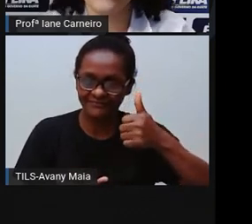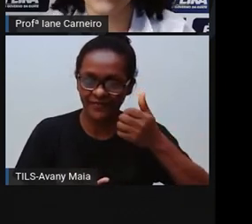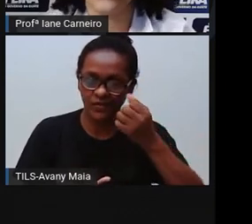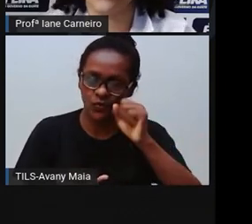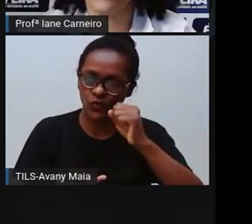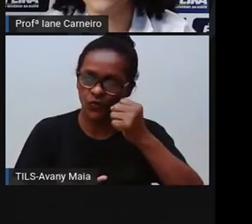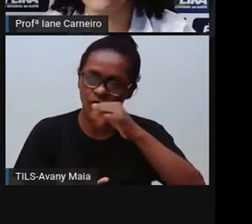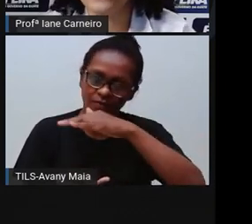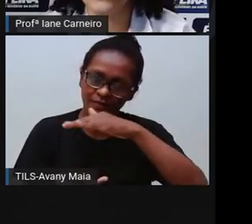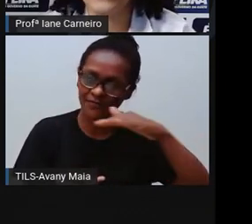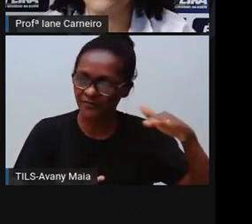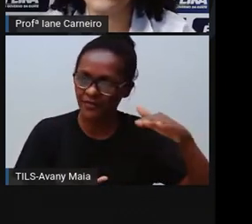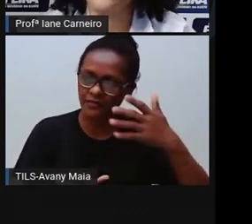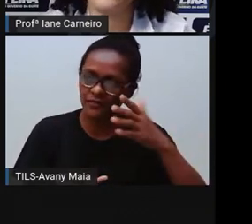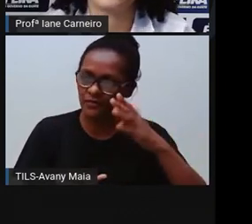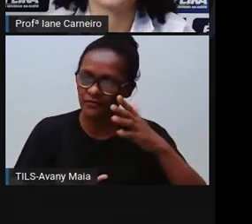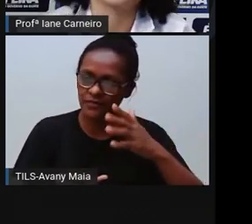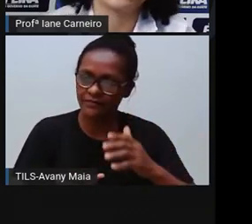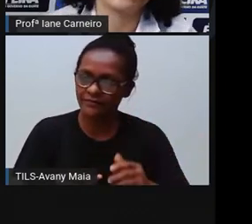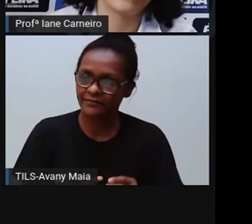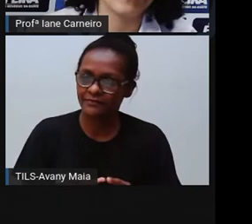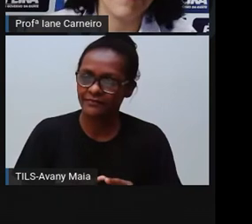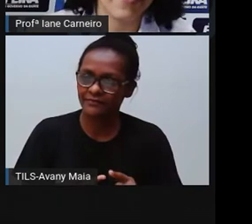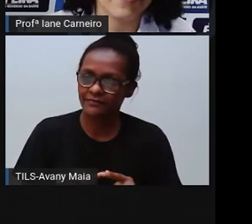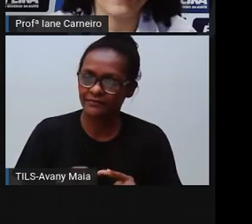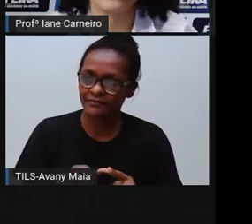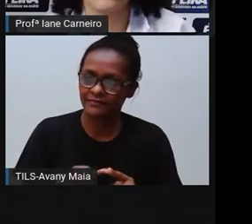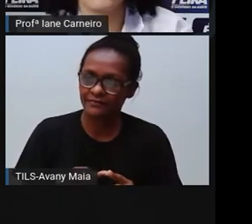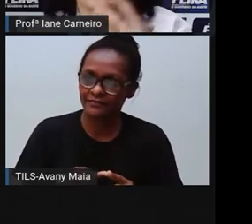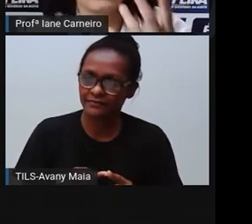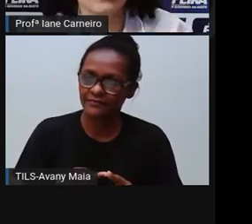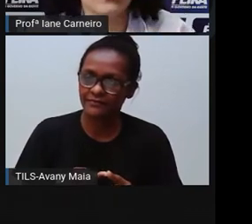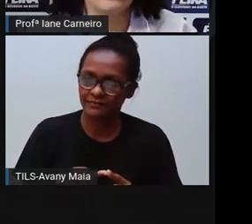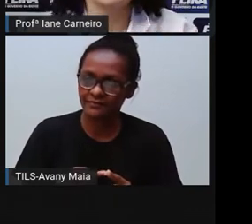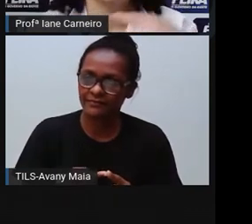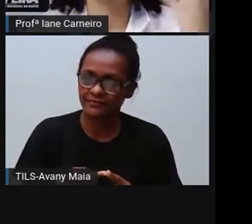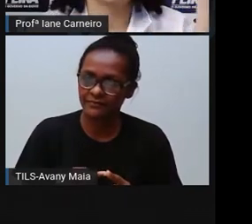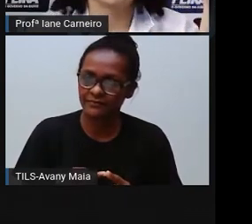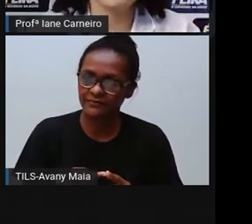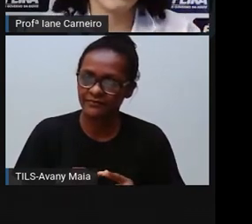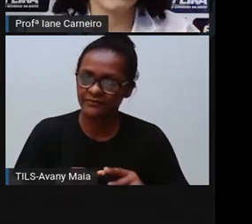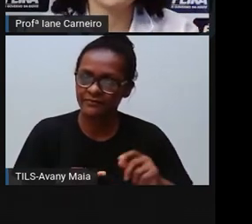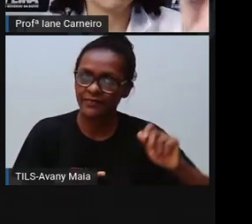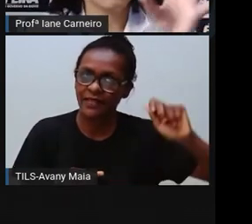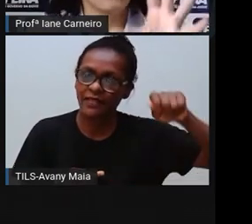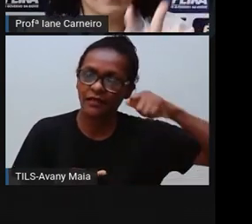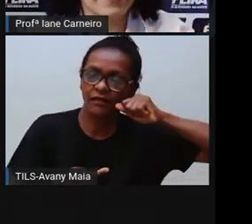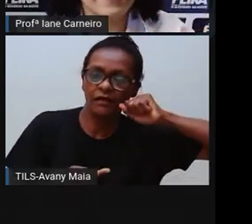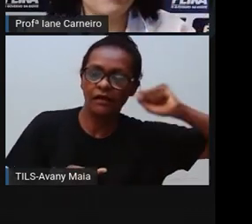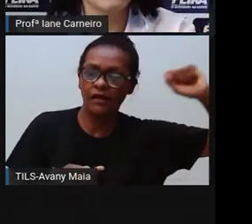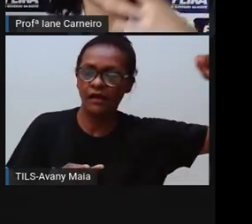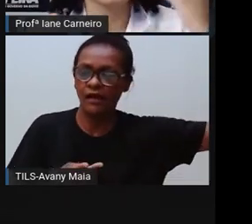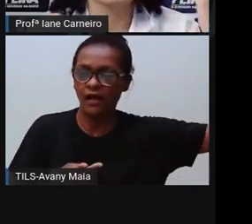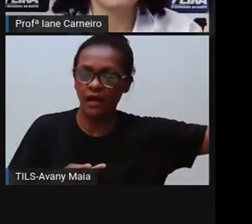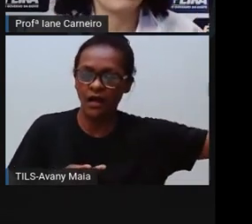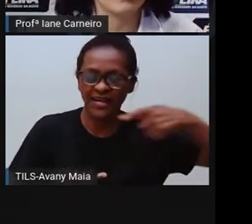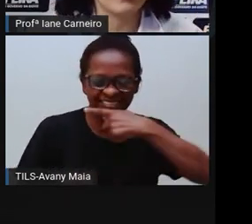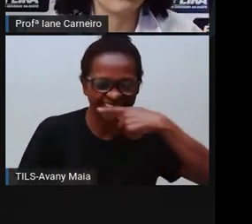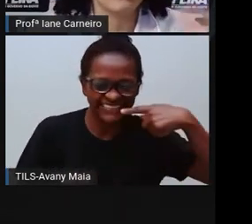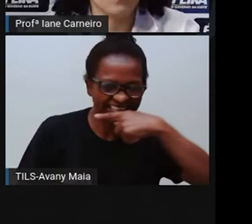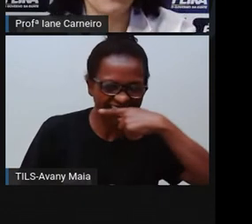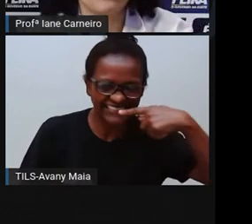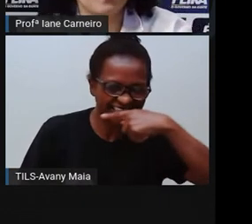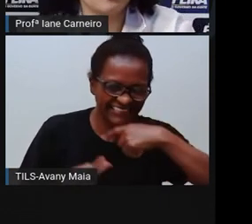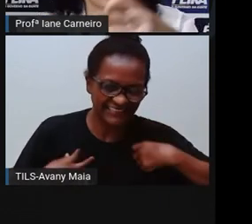que provavelmente você toma café da manhã, que é às 8h30, né? Então, acordou, escovou o dente, arrumou a cama, trocou de